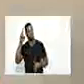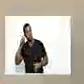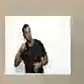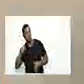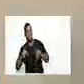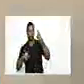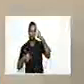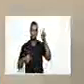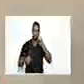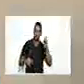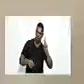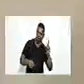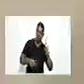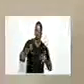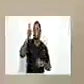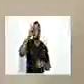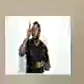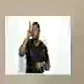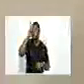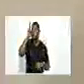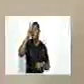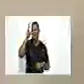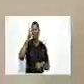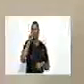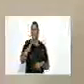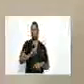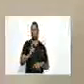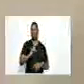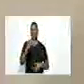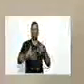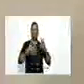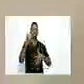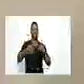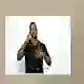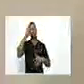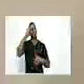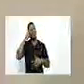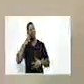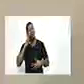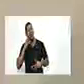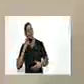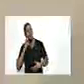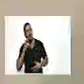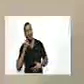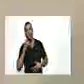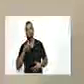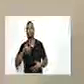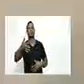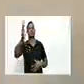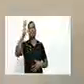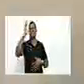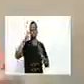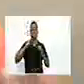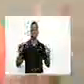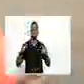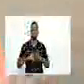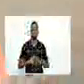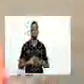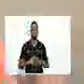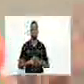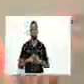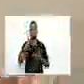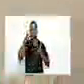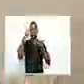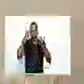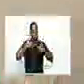perfeitamente segunda-feira é um dia muito tumultuado mas passou de segunda-feira é muito tranquilo não é tranquilo mas o lixo